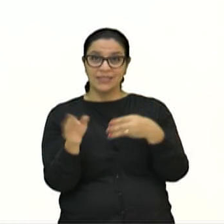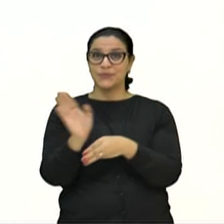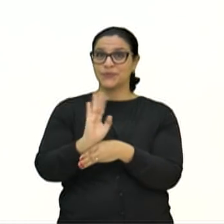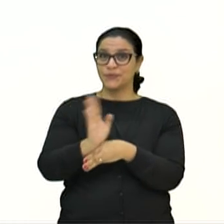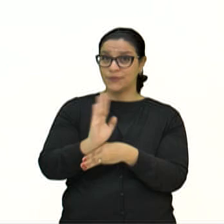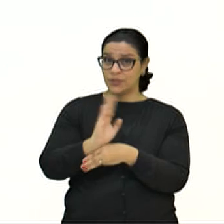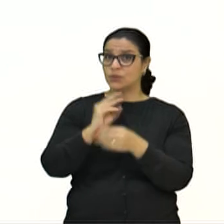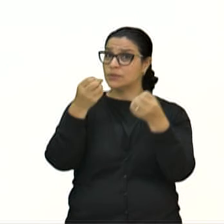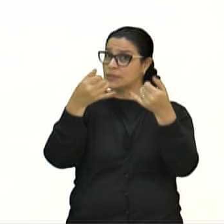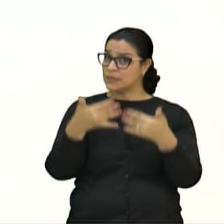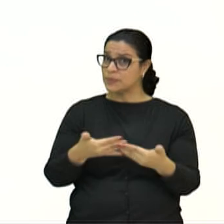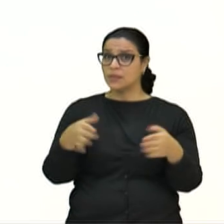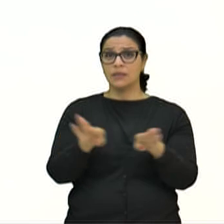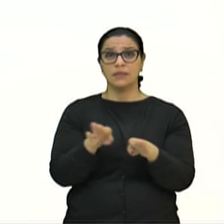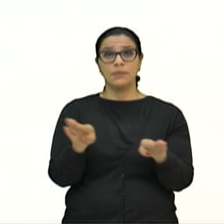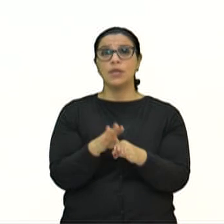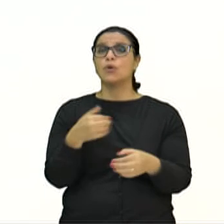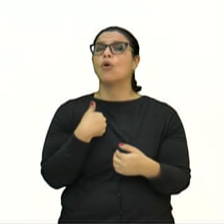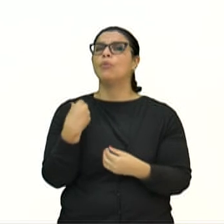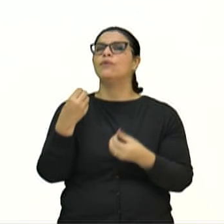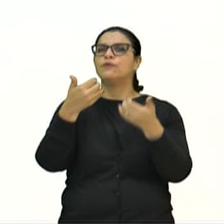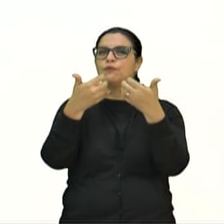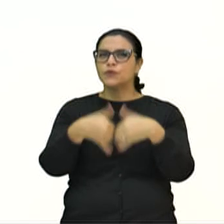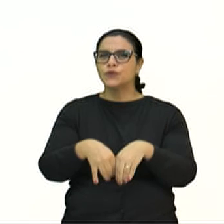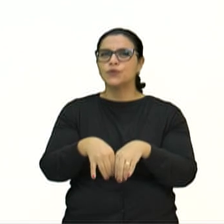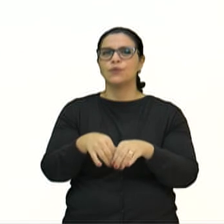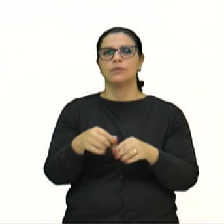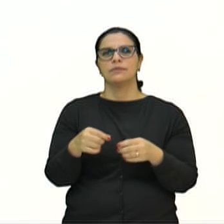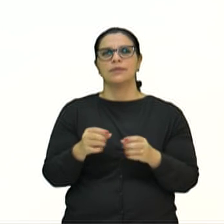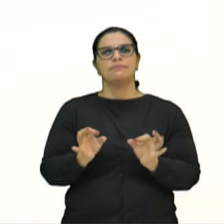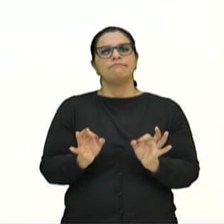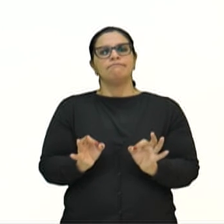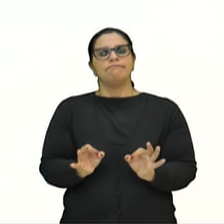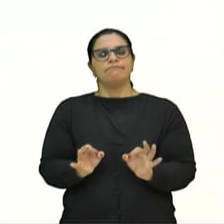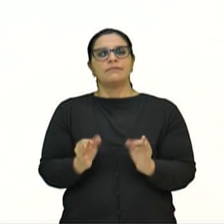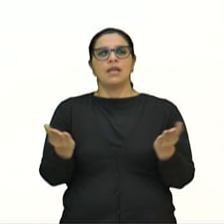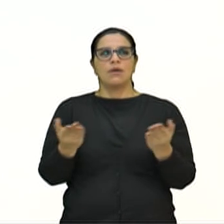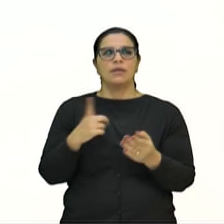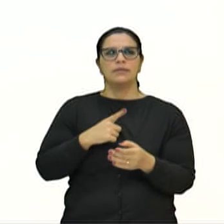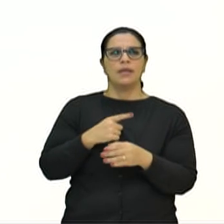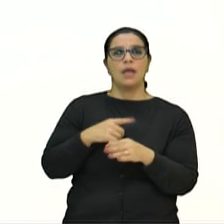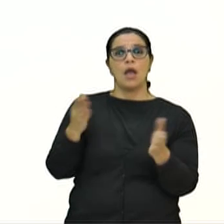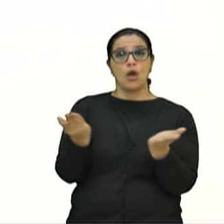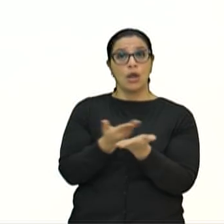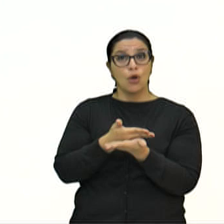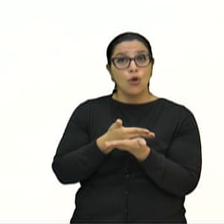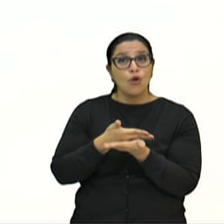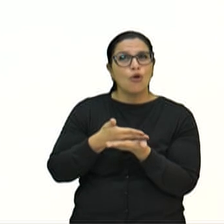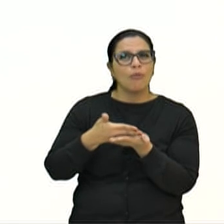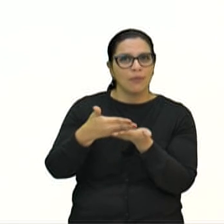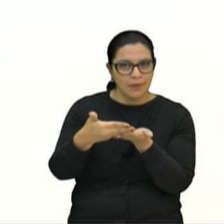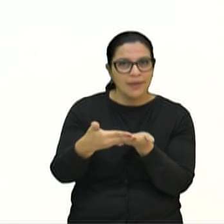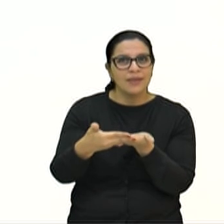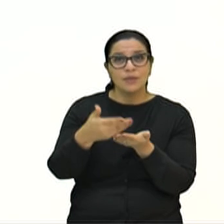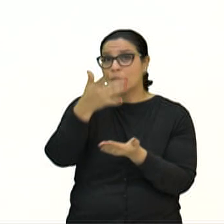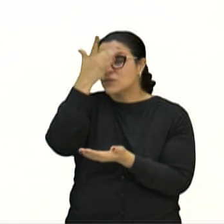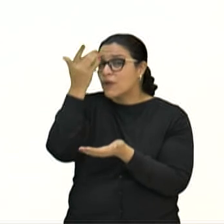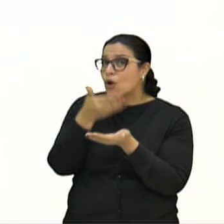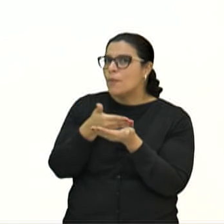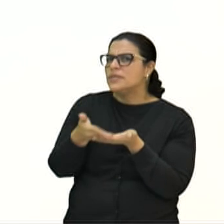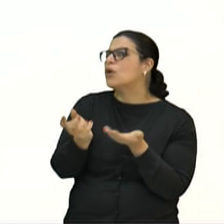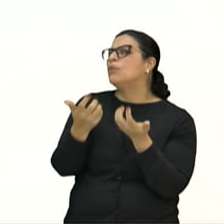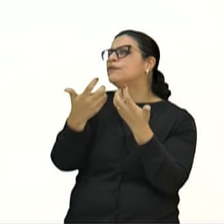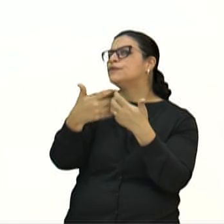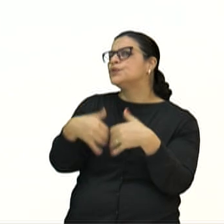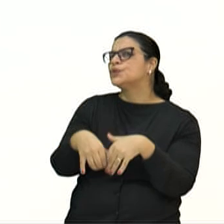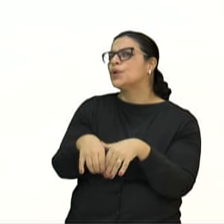vão retratar também situações de meditação. Então temos meditação para pessoas que estão iniciando, como que funciona a